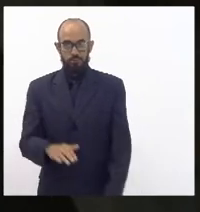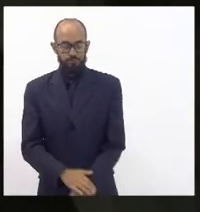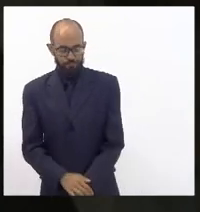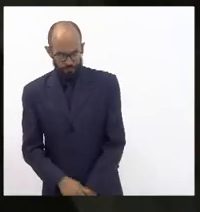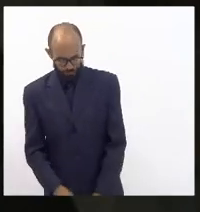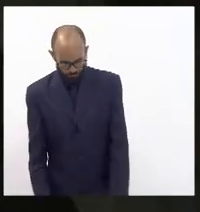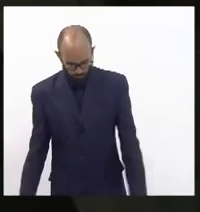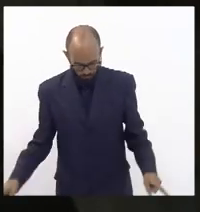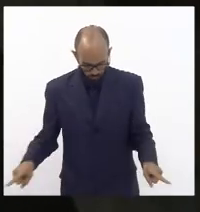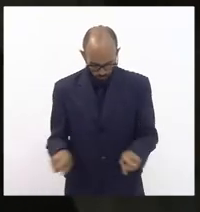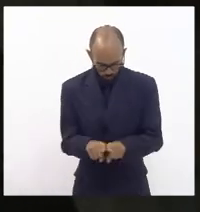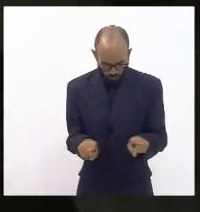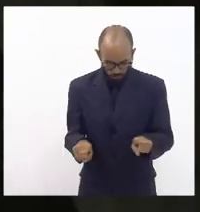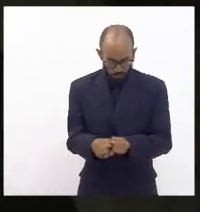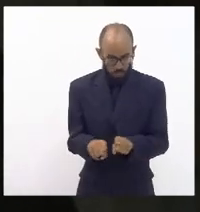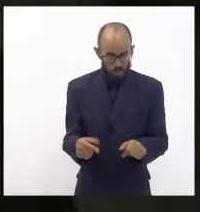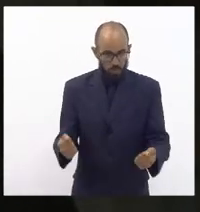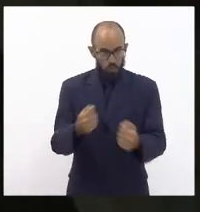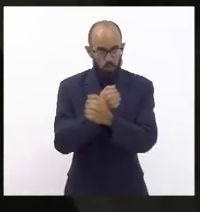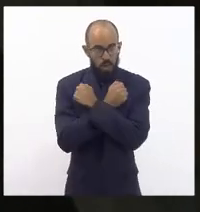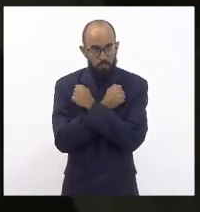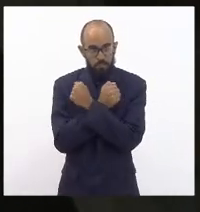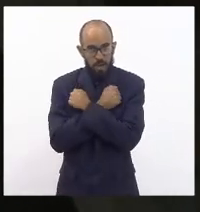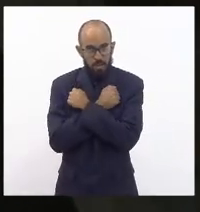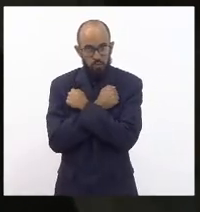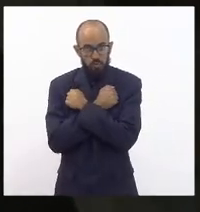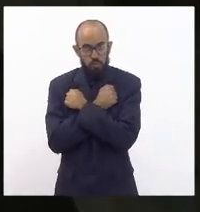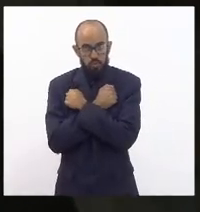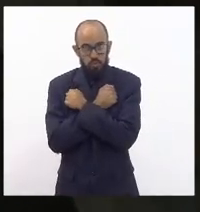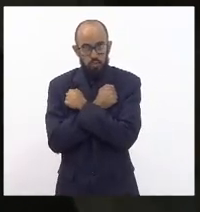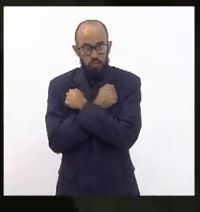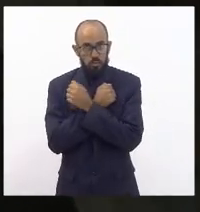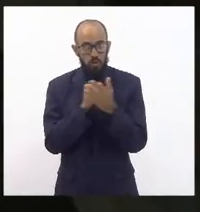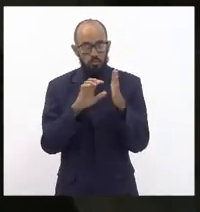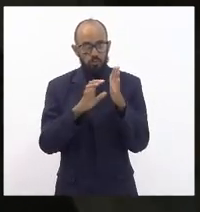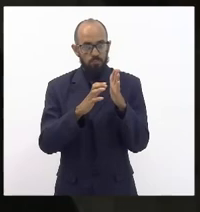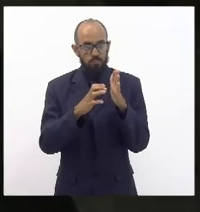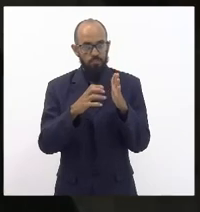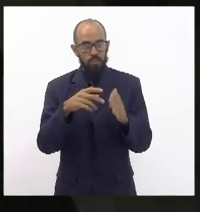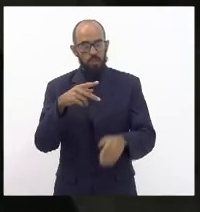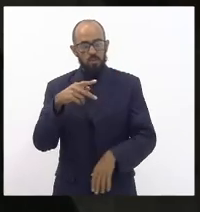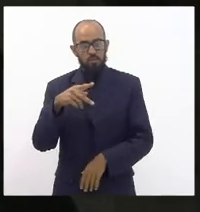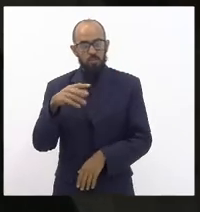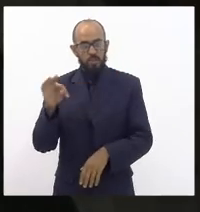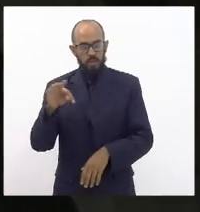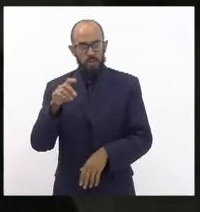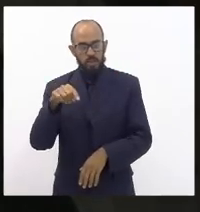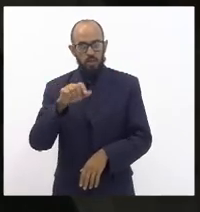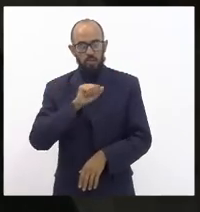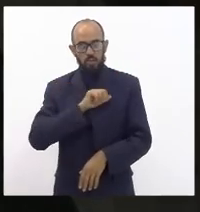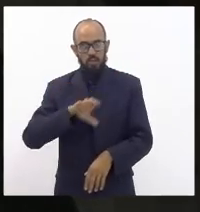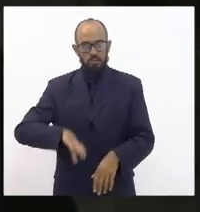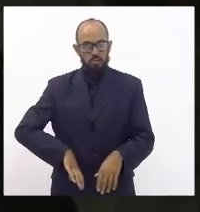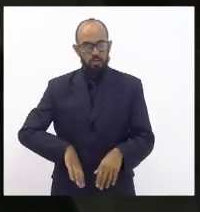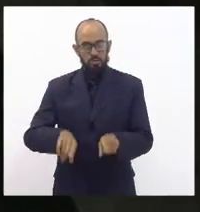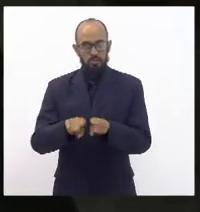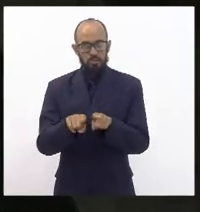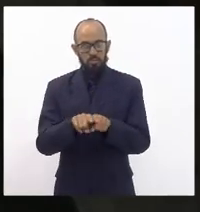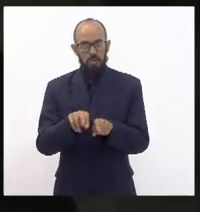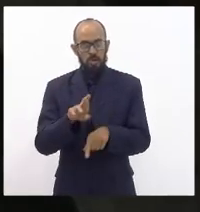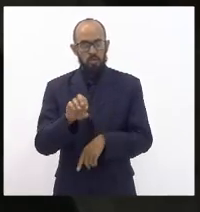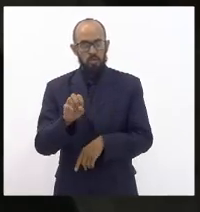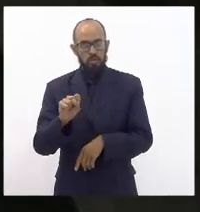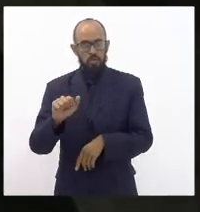mandou Claro um abraço muito fraterno aos meus colegas da bancada do PT André Ceciliano os presidentes da deputada Rosângela